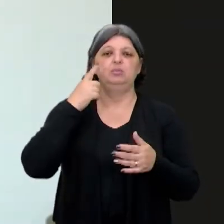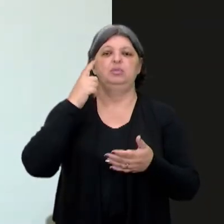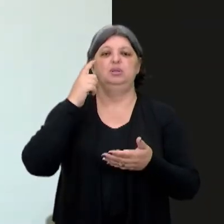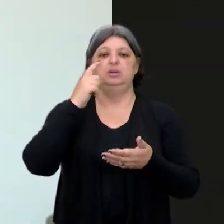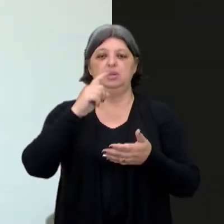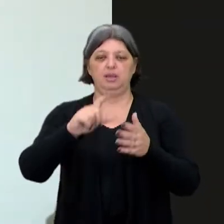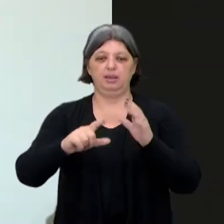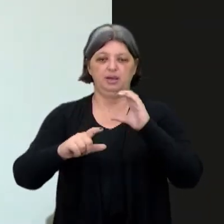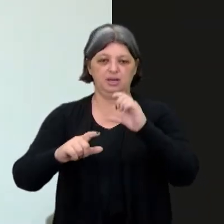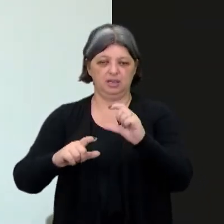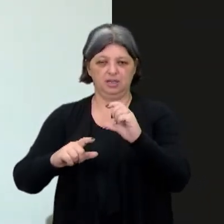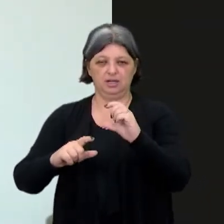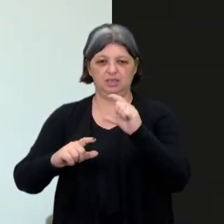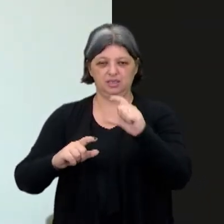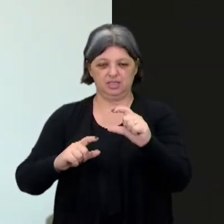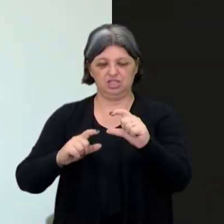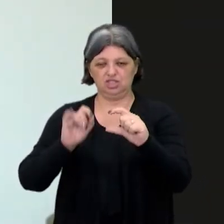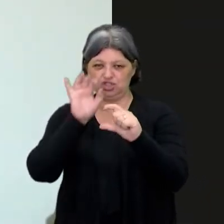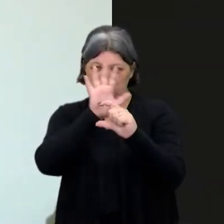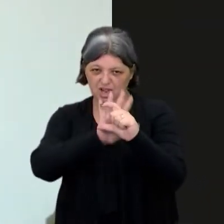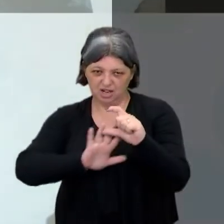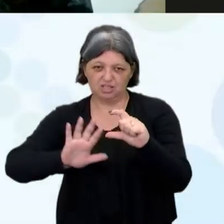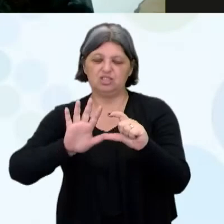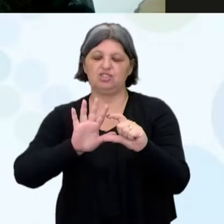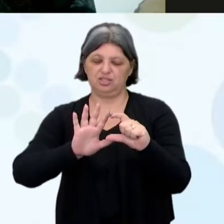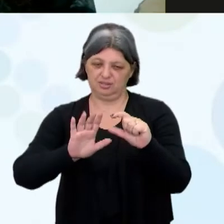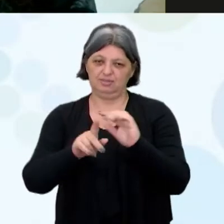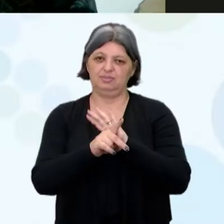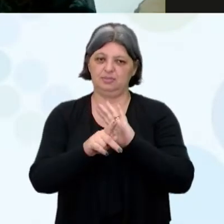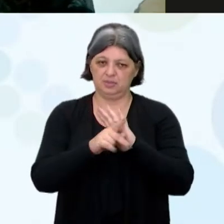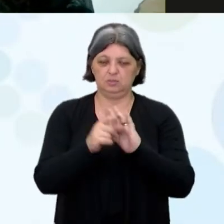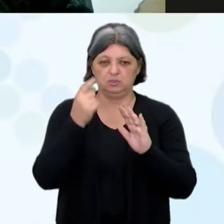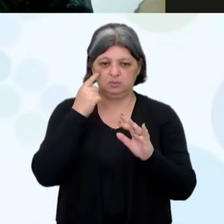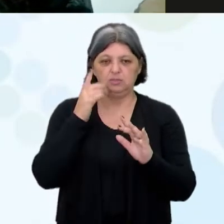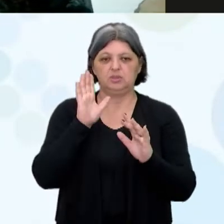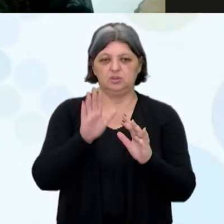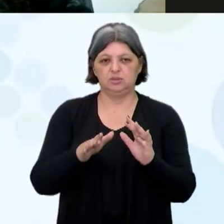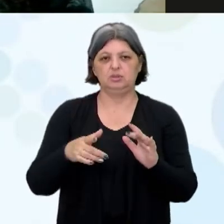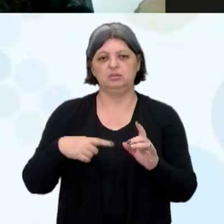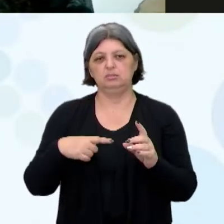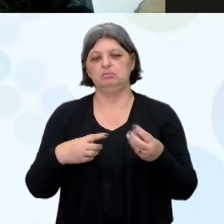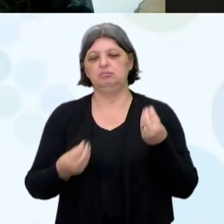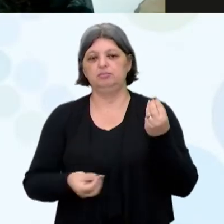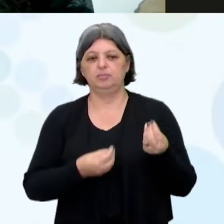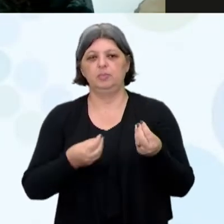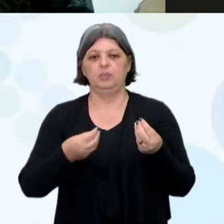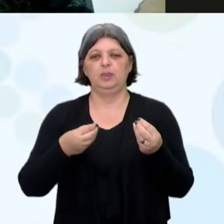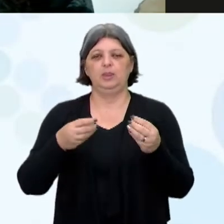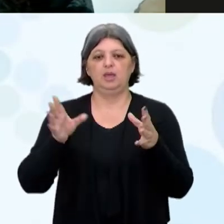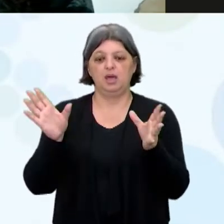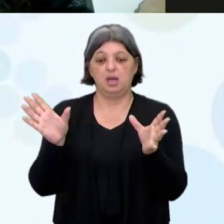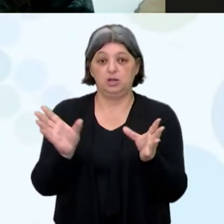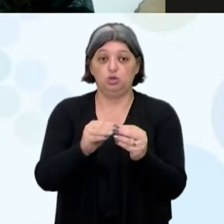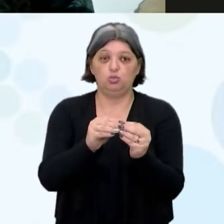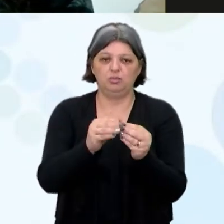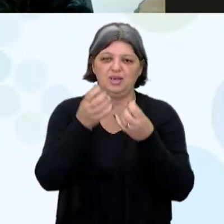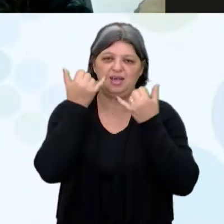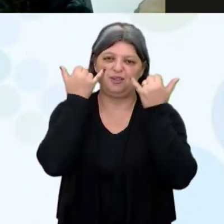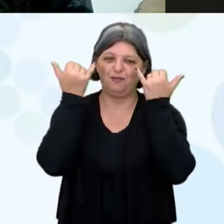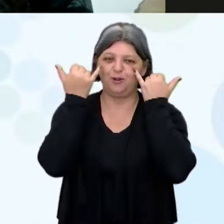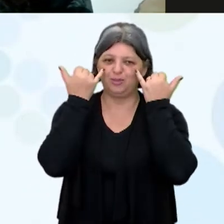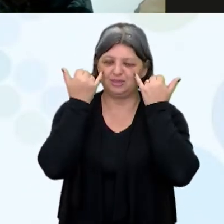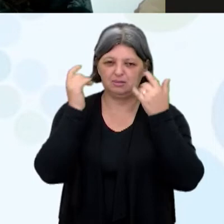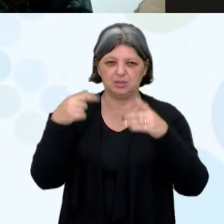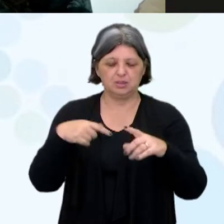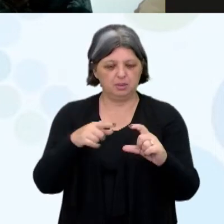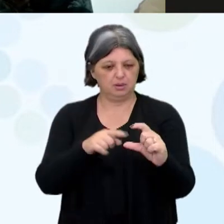a charge já está tudo ali, né? Já está bem... Você condensa tudo a informação ali e a pessoa, numa batida de